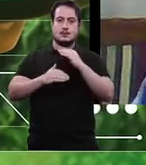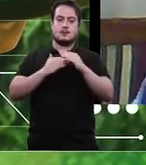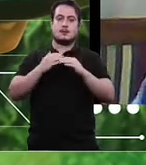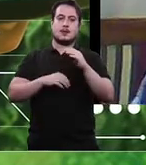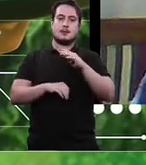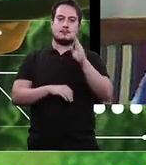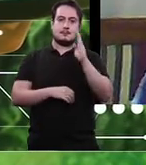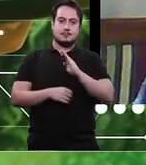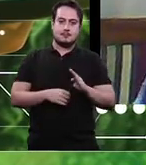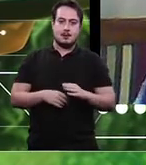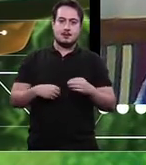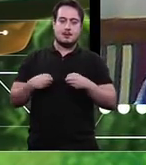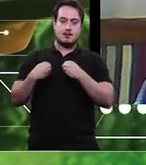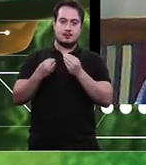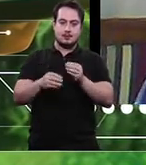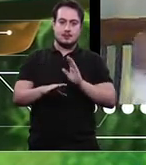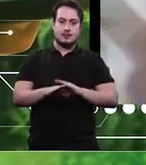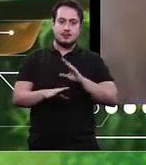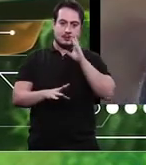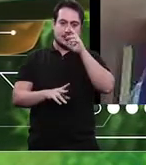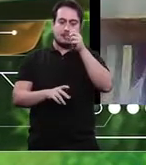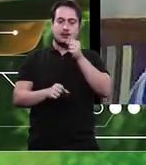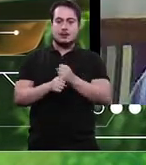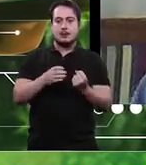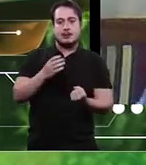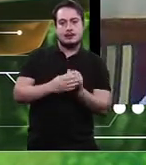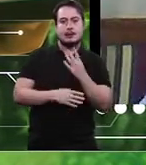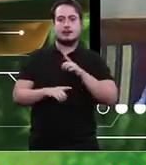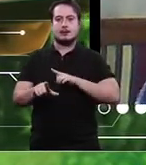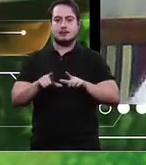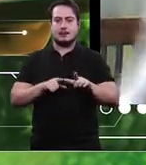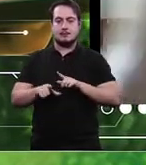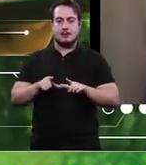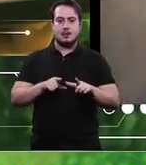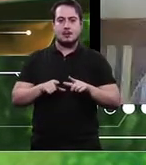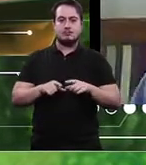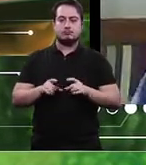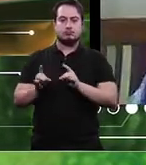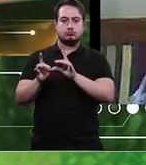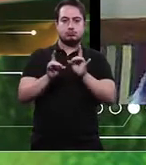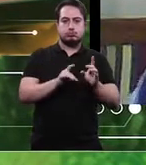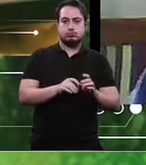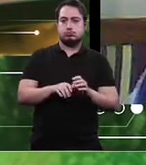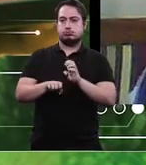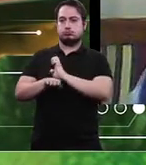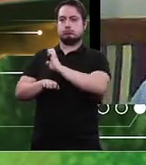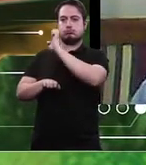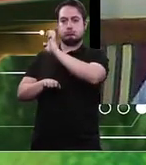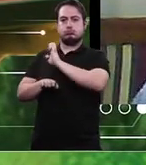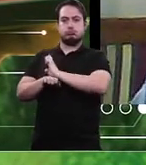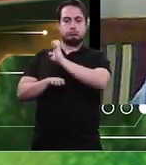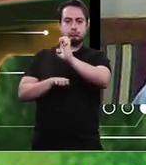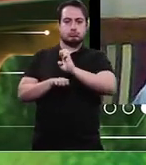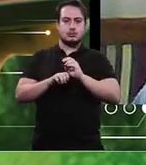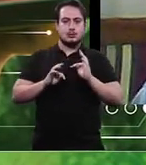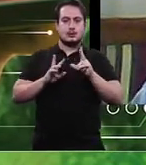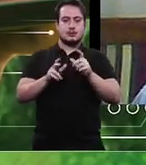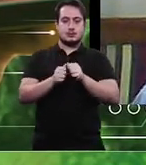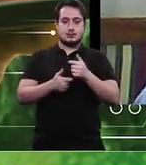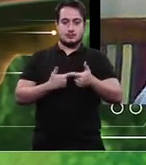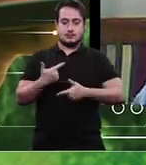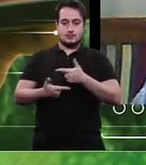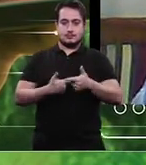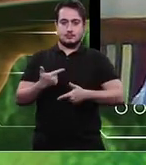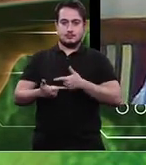país, que dá a sua parte, cria emprego, gera divisa, exporta, faz toda essa ação,